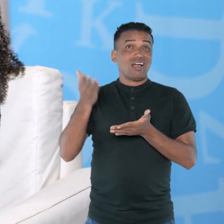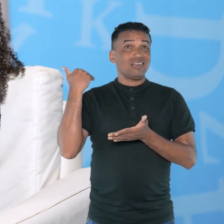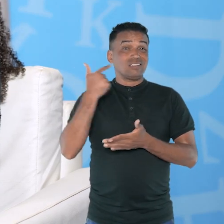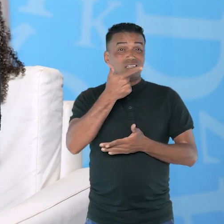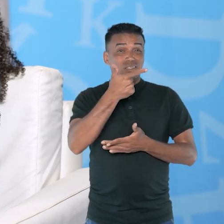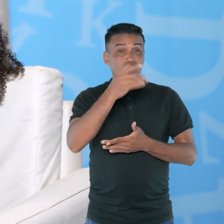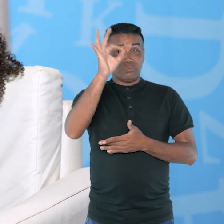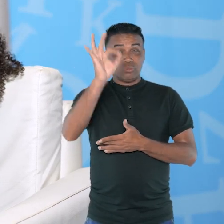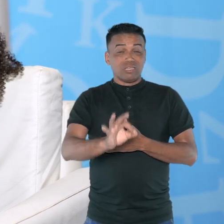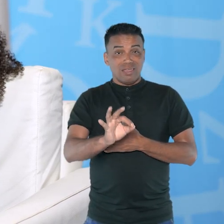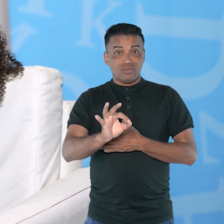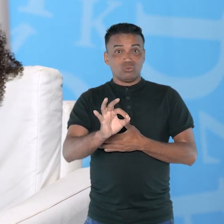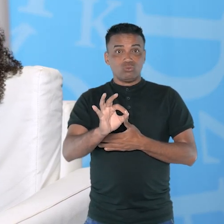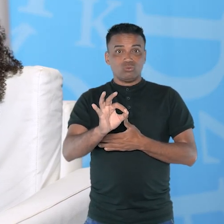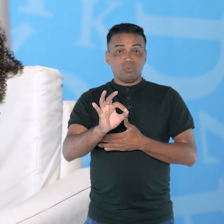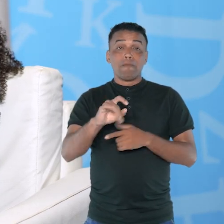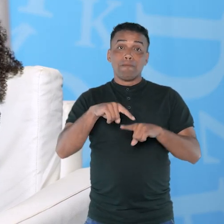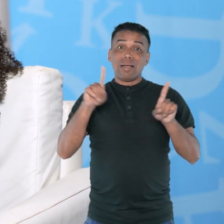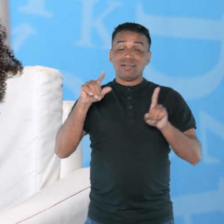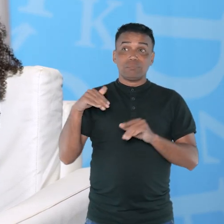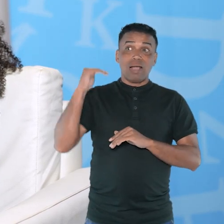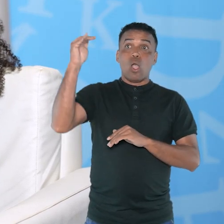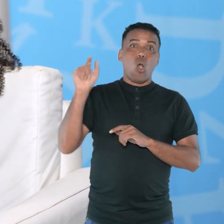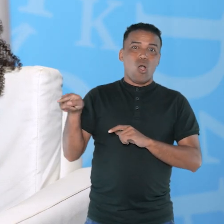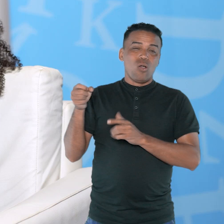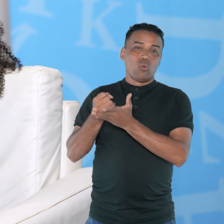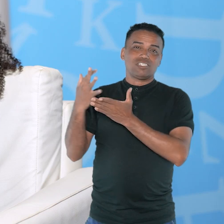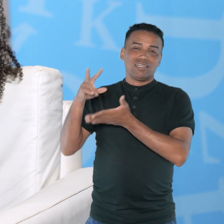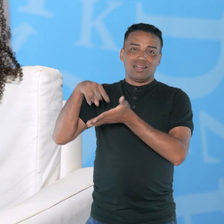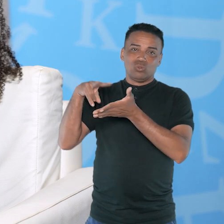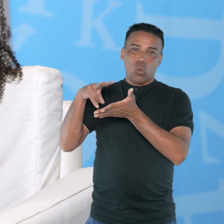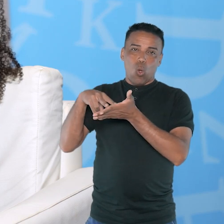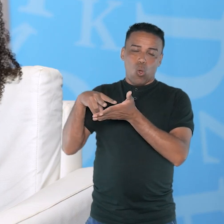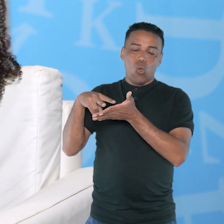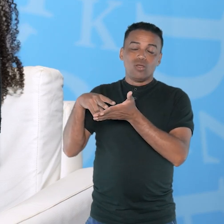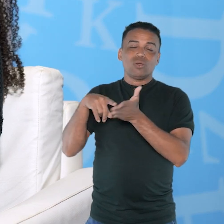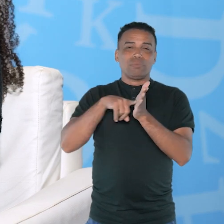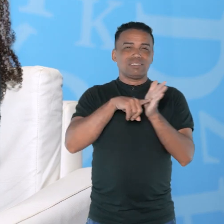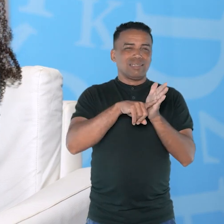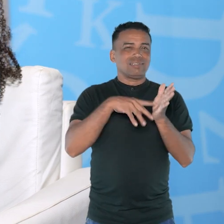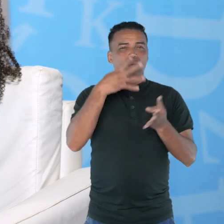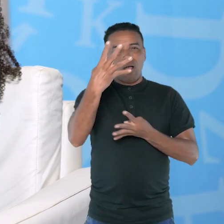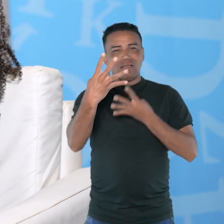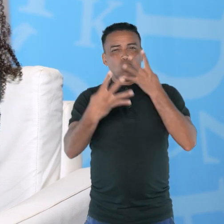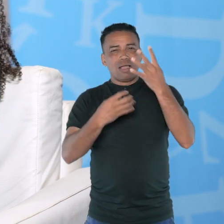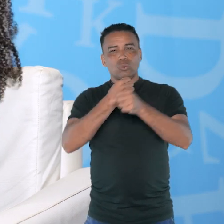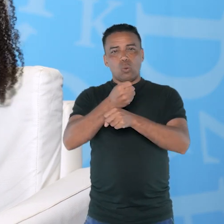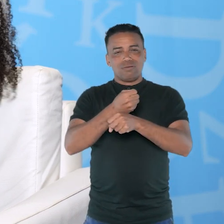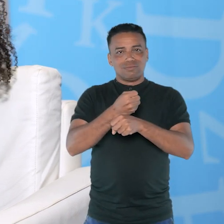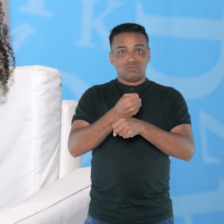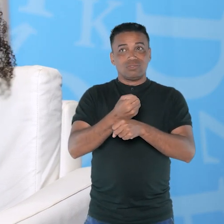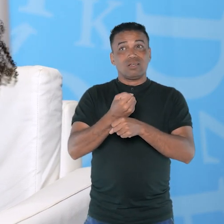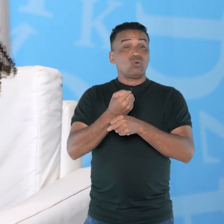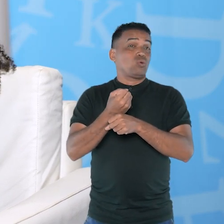leitores sempre ganharam. Então, ela sai a cada 4 anos, a pesquisa. Então, a gente vê aí, né? Os últimos 4 anos, a gente teve